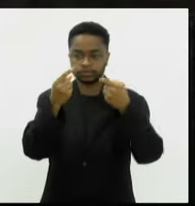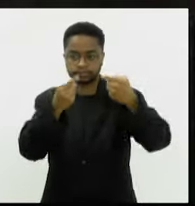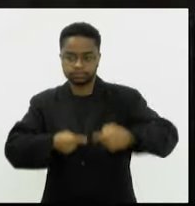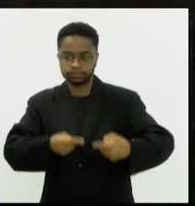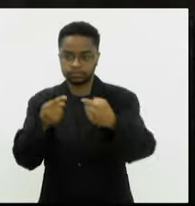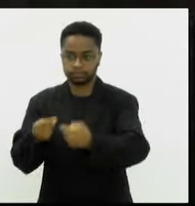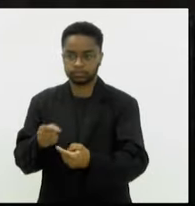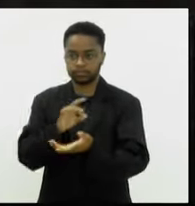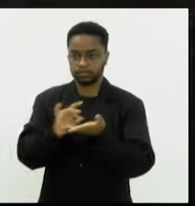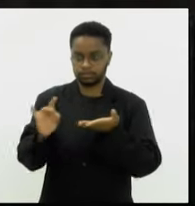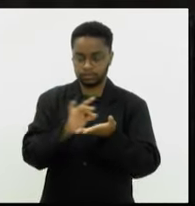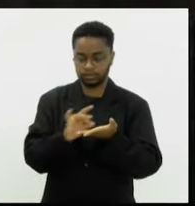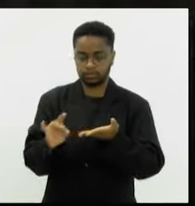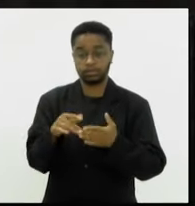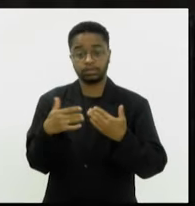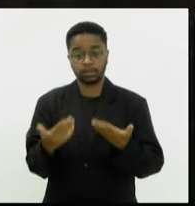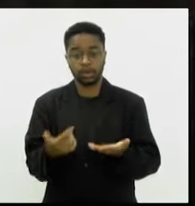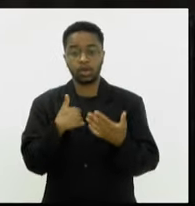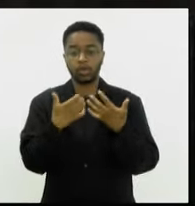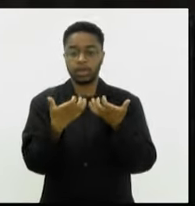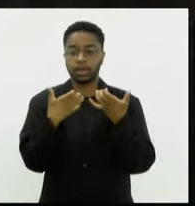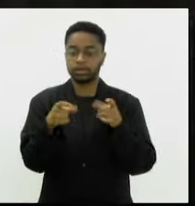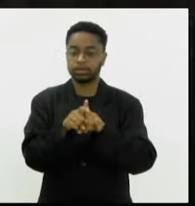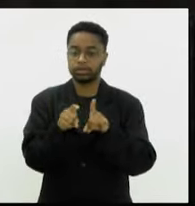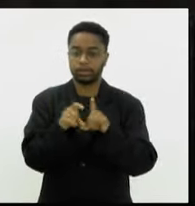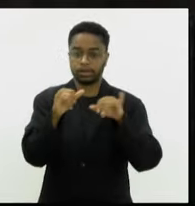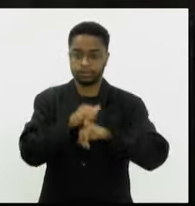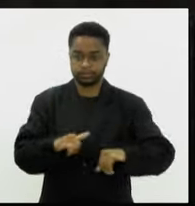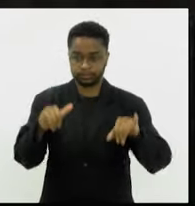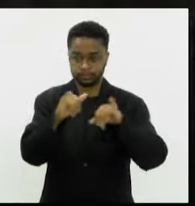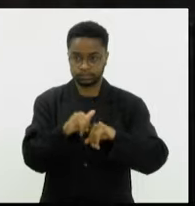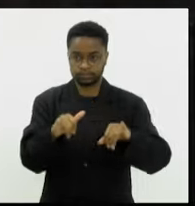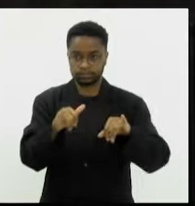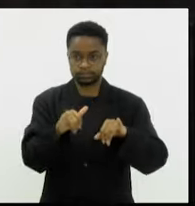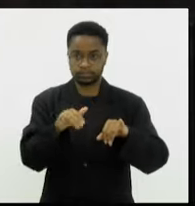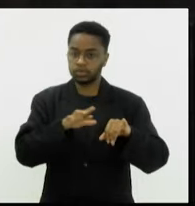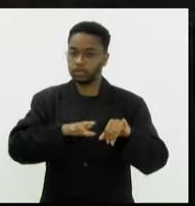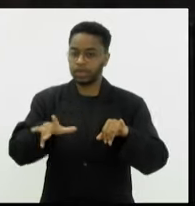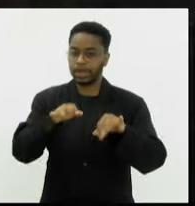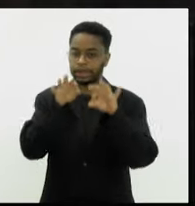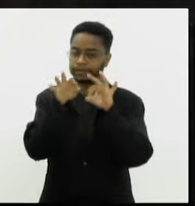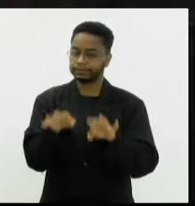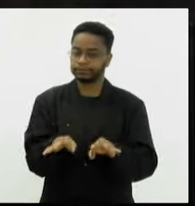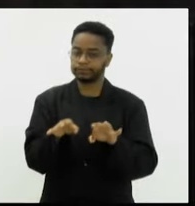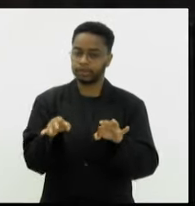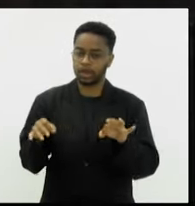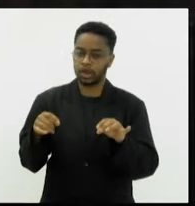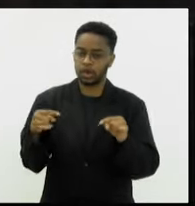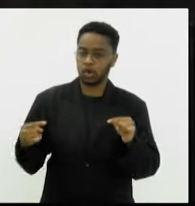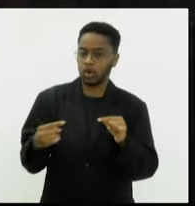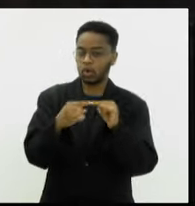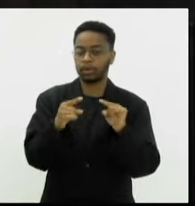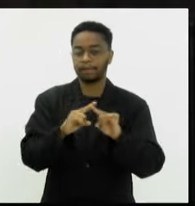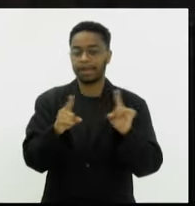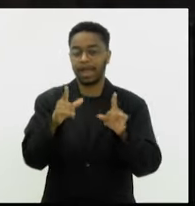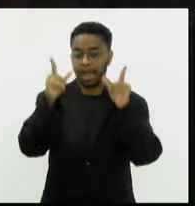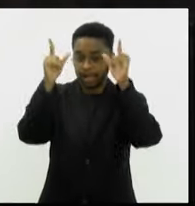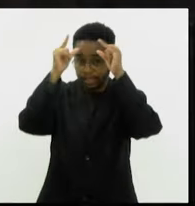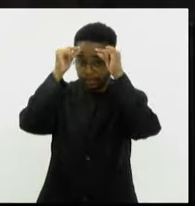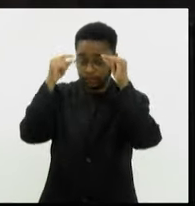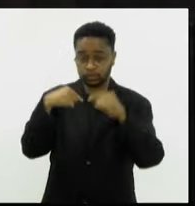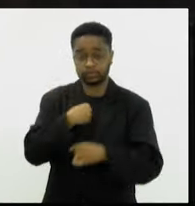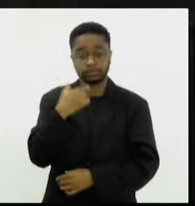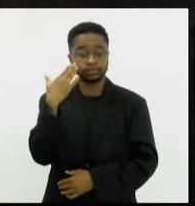esses inimigos. E eu queria frisar aqui, não exatamente um contentamento, mas um alívio de